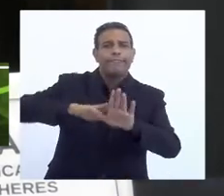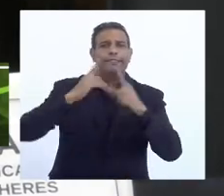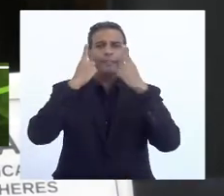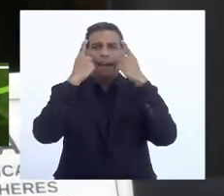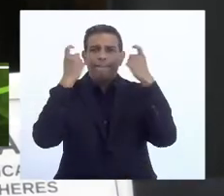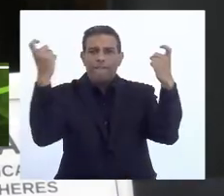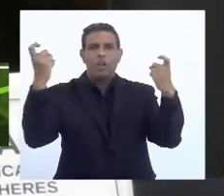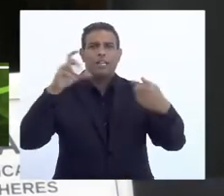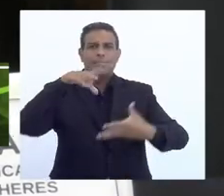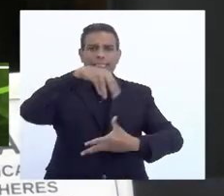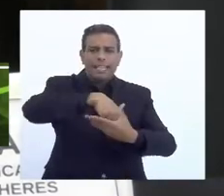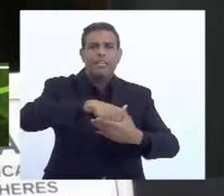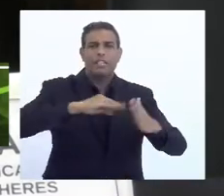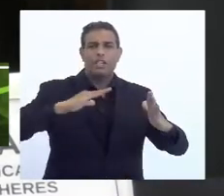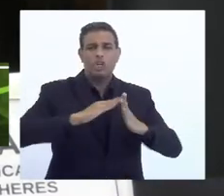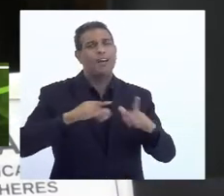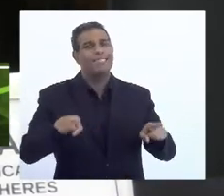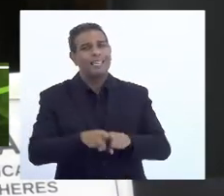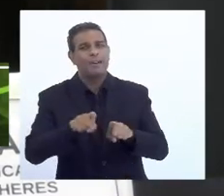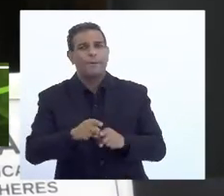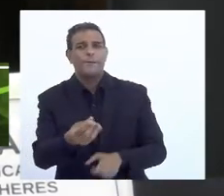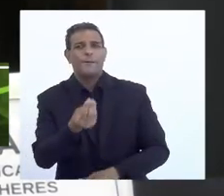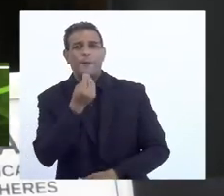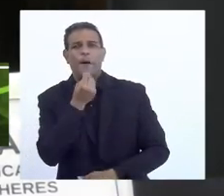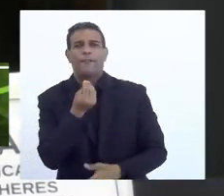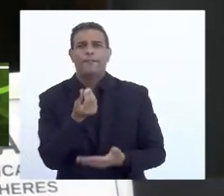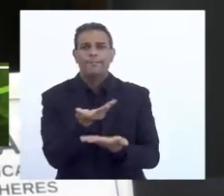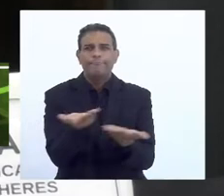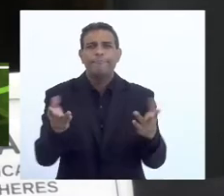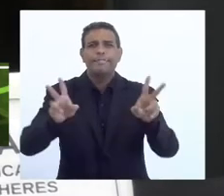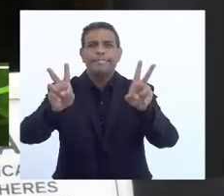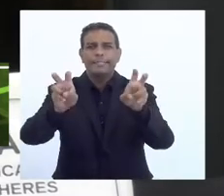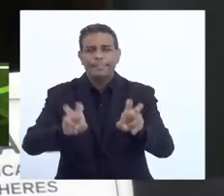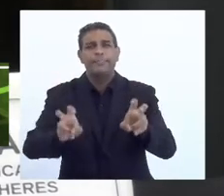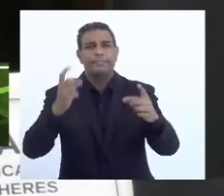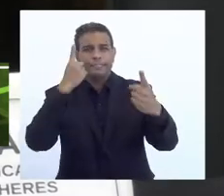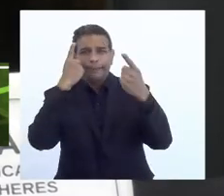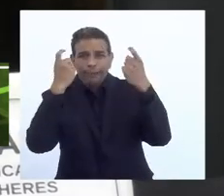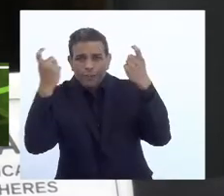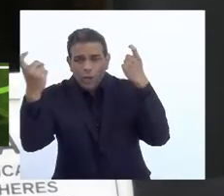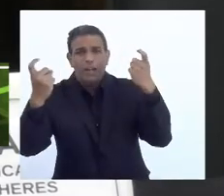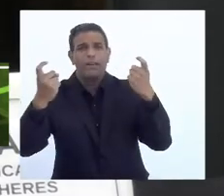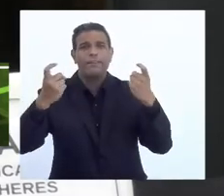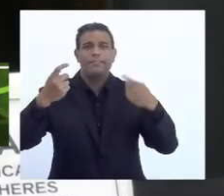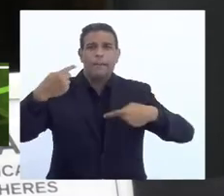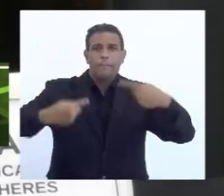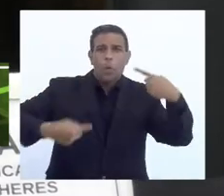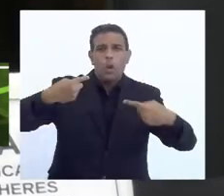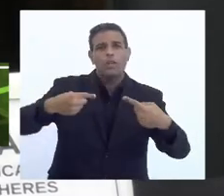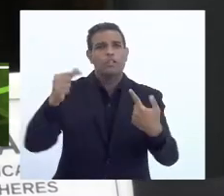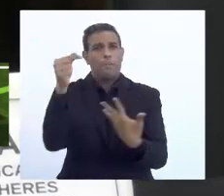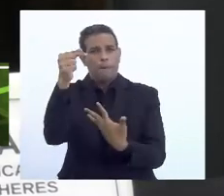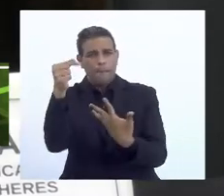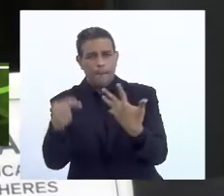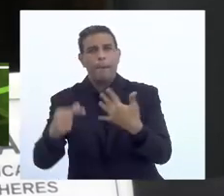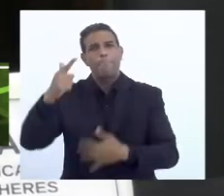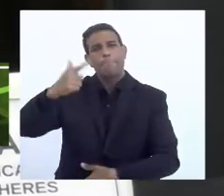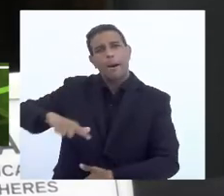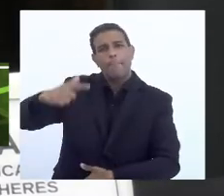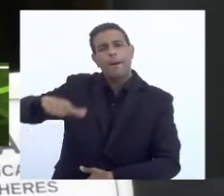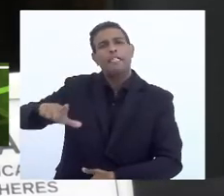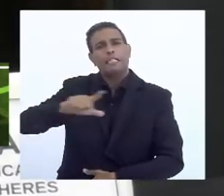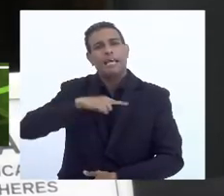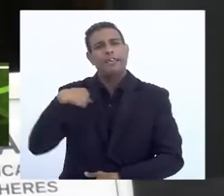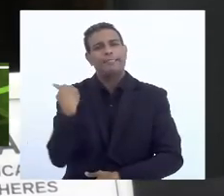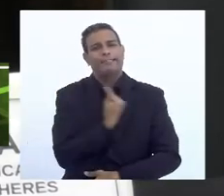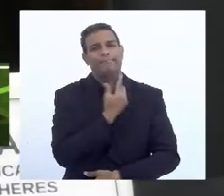mas, para além disso, como podemos ver hoje aqui, temos a temática da violência política de gênero, assim como tantas outras violências, e